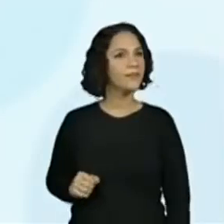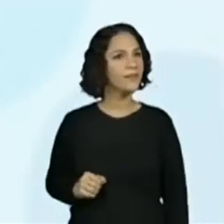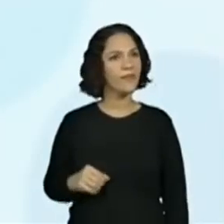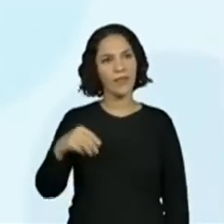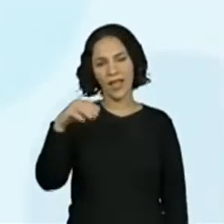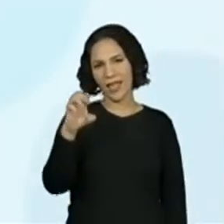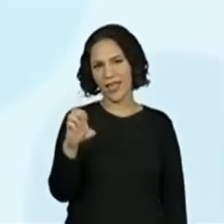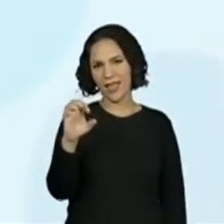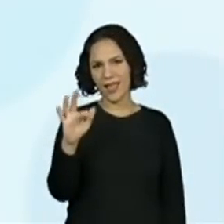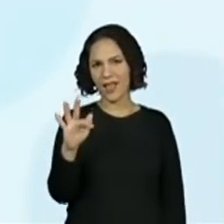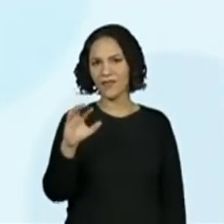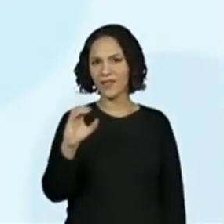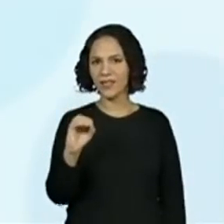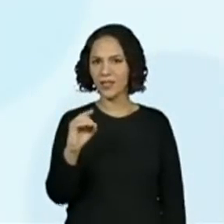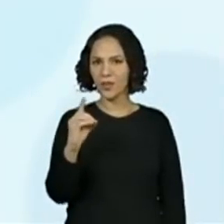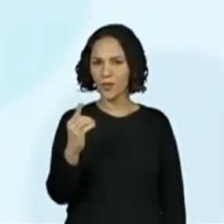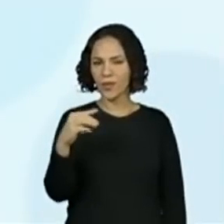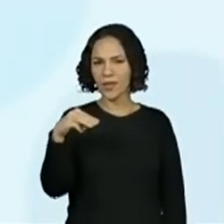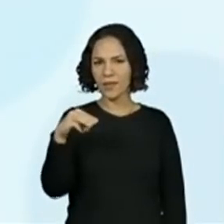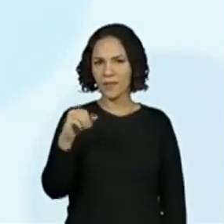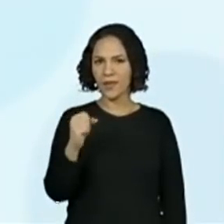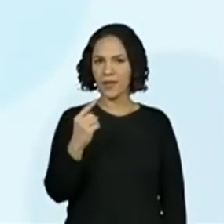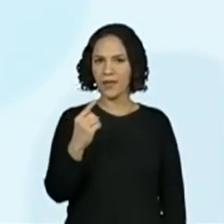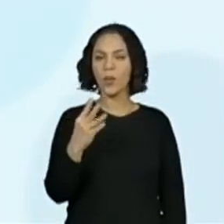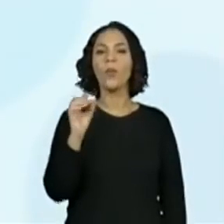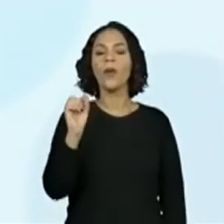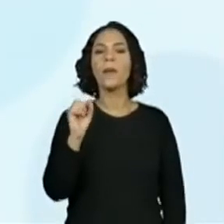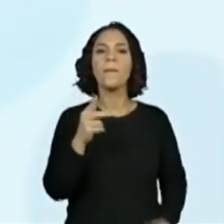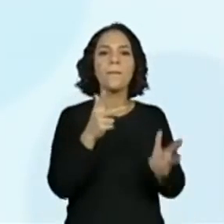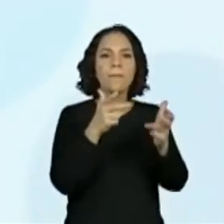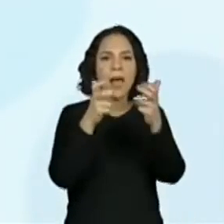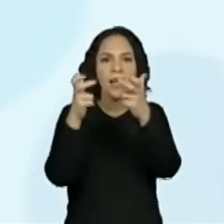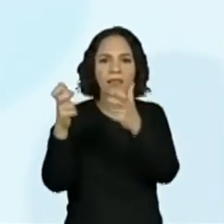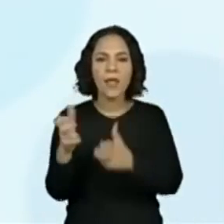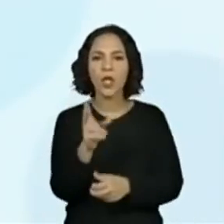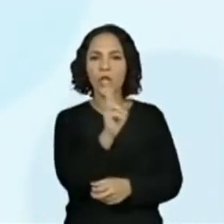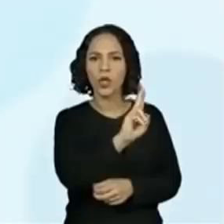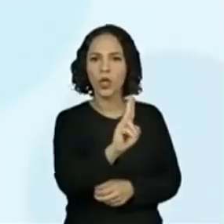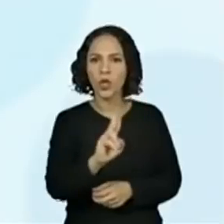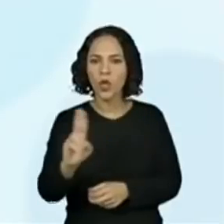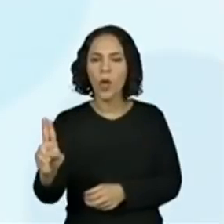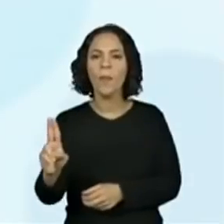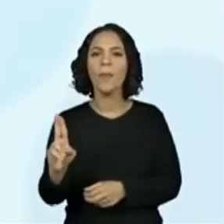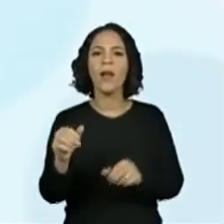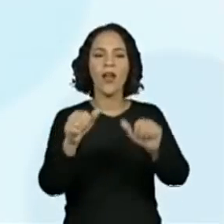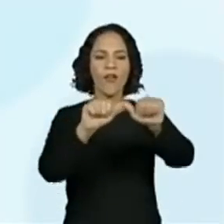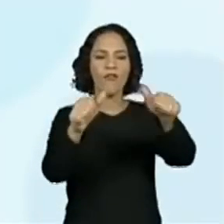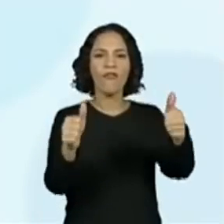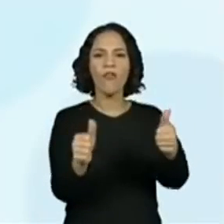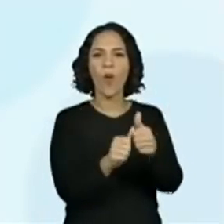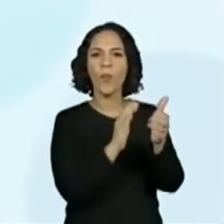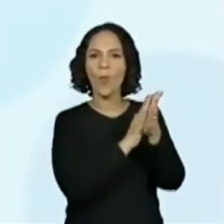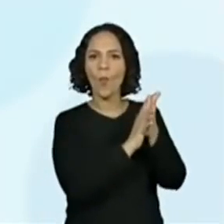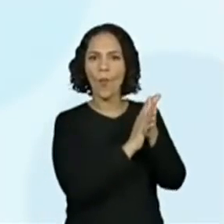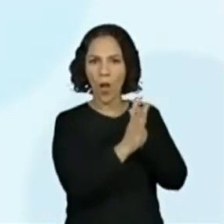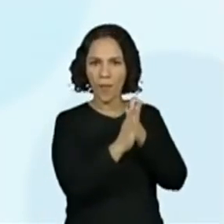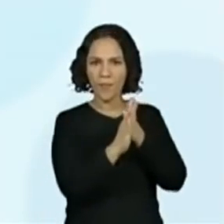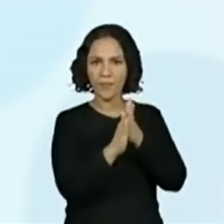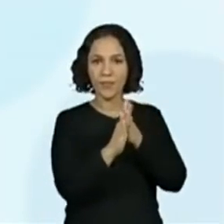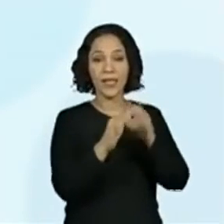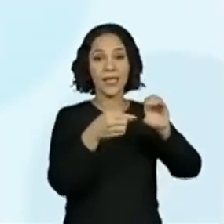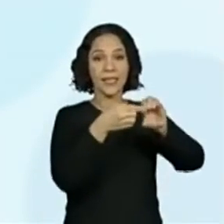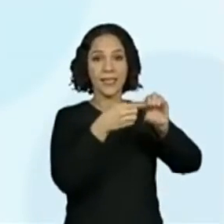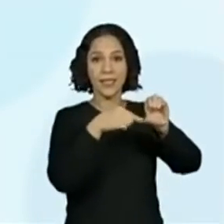EF01MA14, identificar e nomear figuras planas, círculo, quadrado, retângulo e